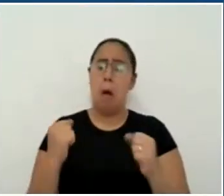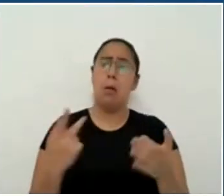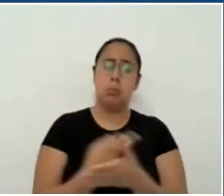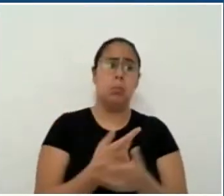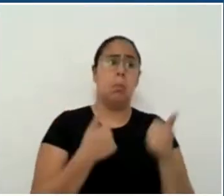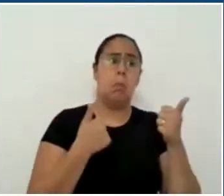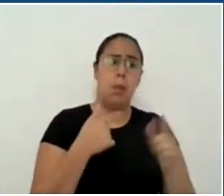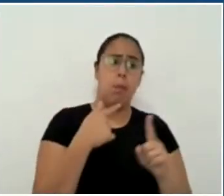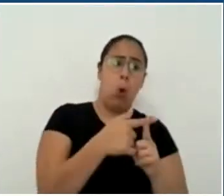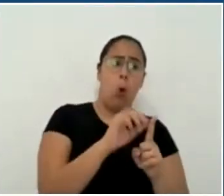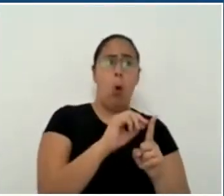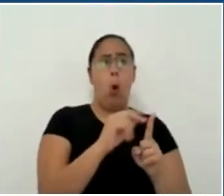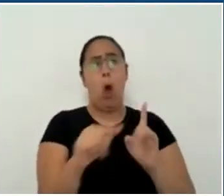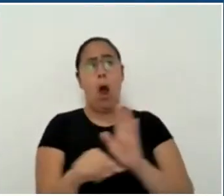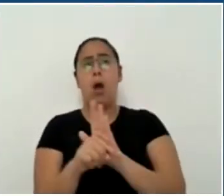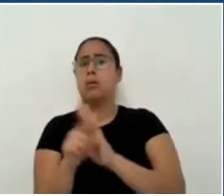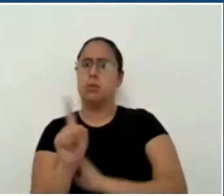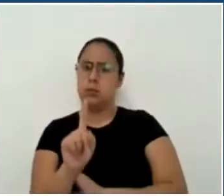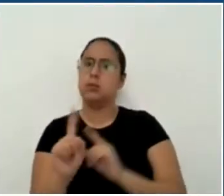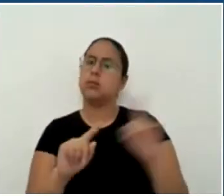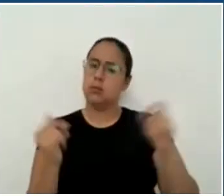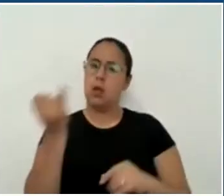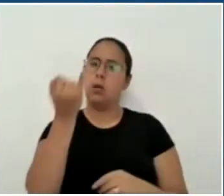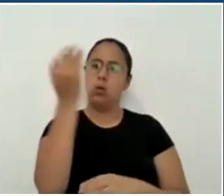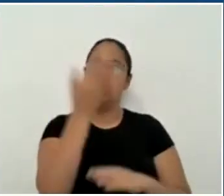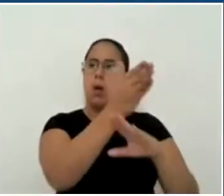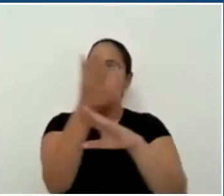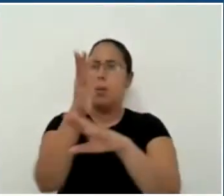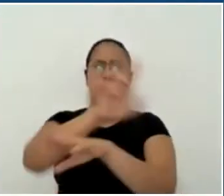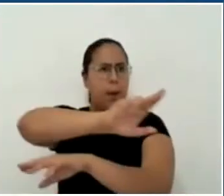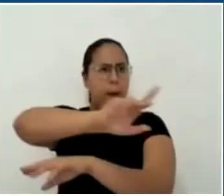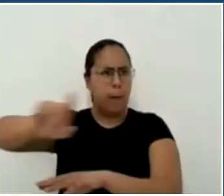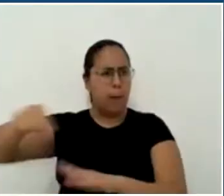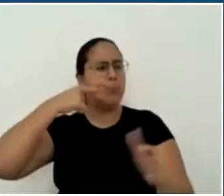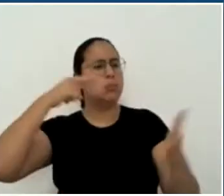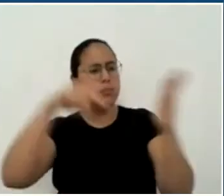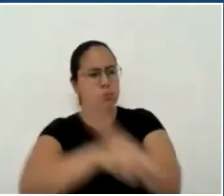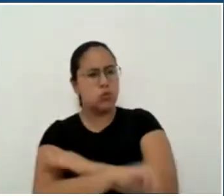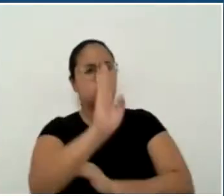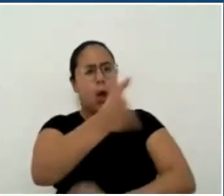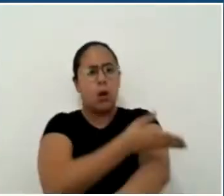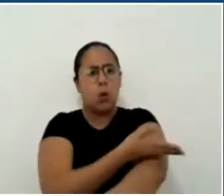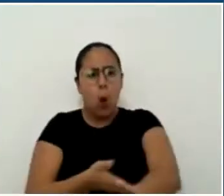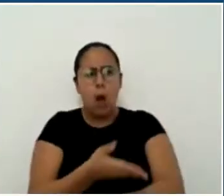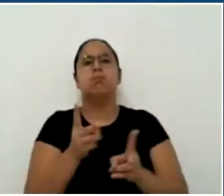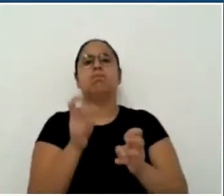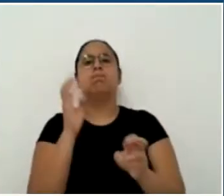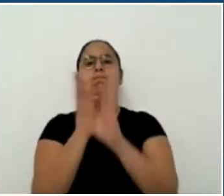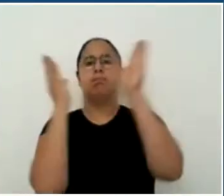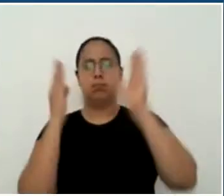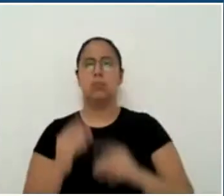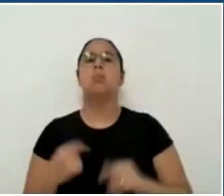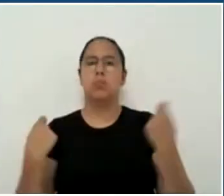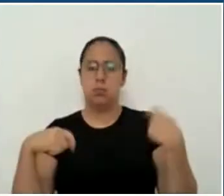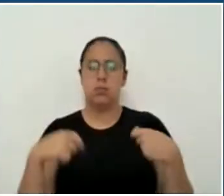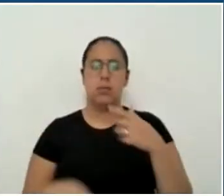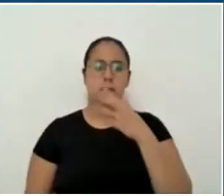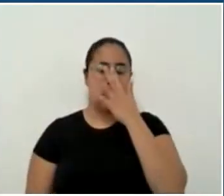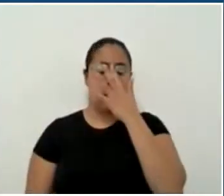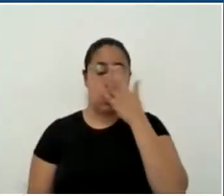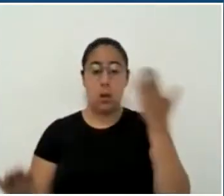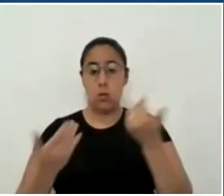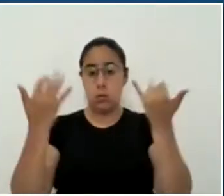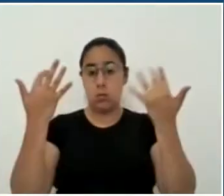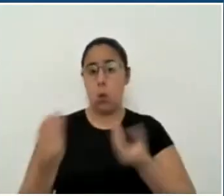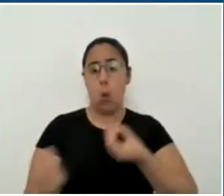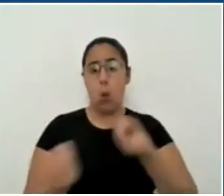mas é importante o olho clínico de quem está acostumado. Quando tiver os dois, tratar primeiro o transtorno do espectro autista. Os